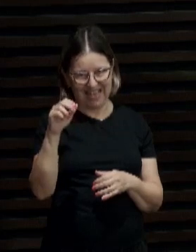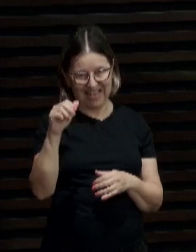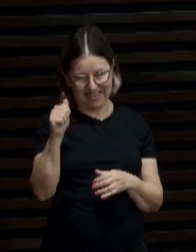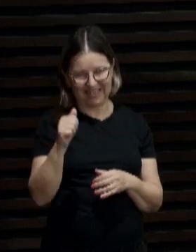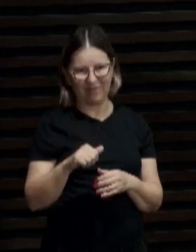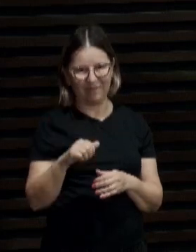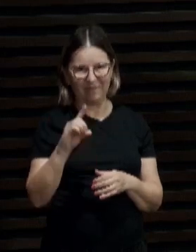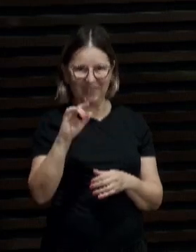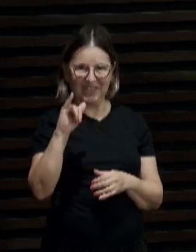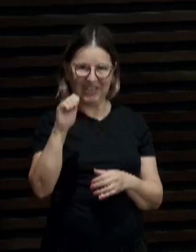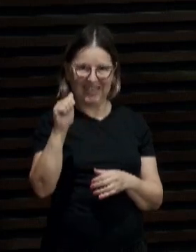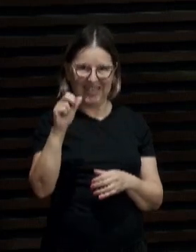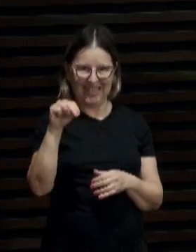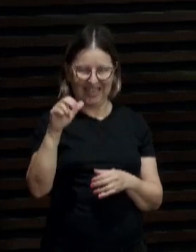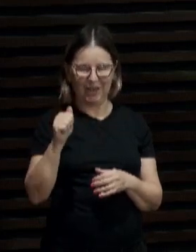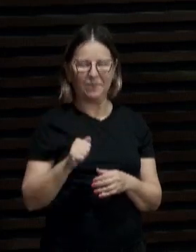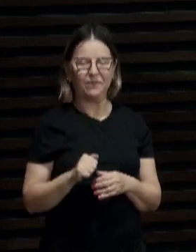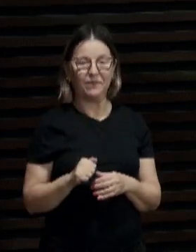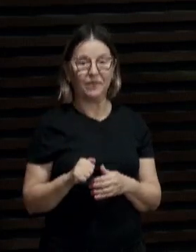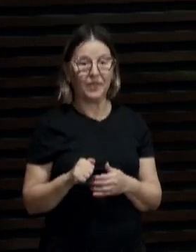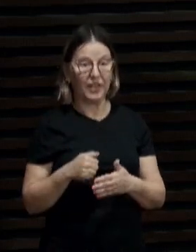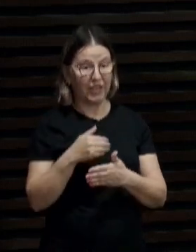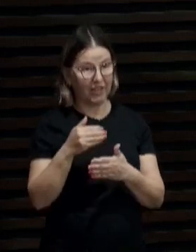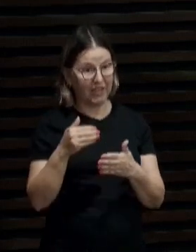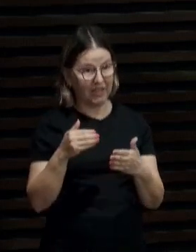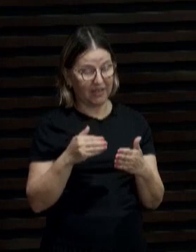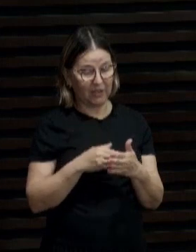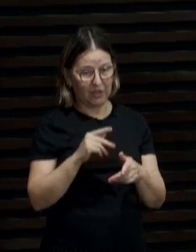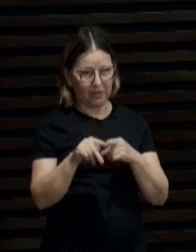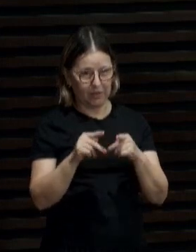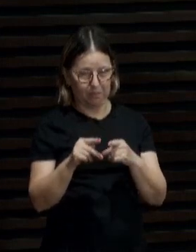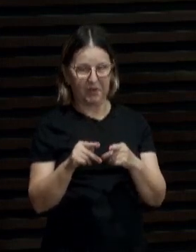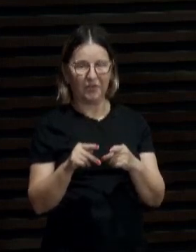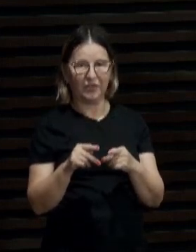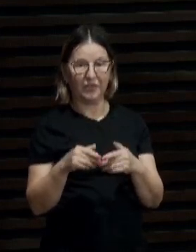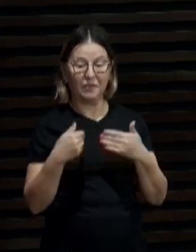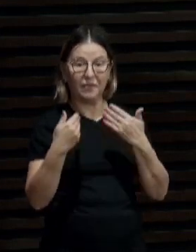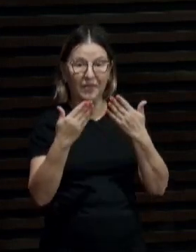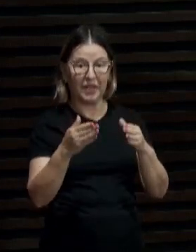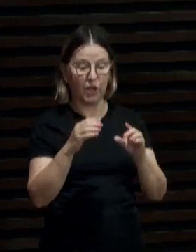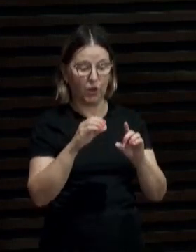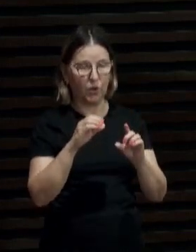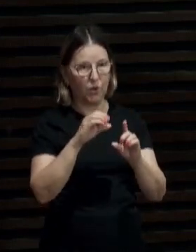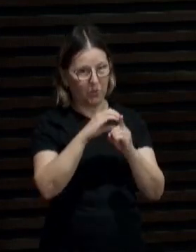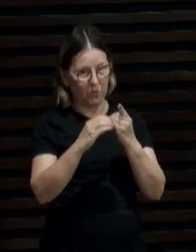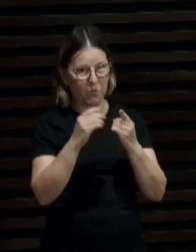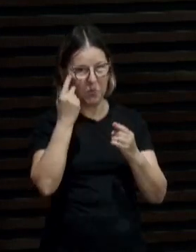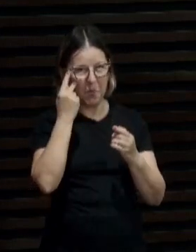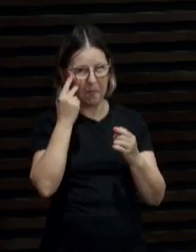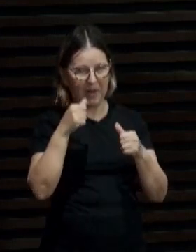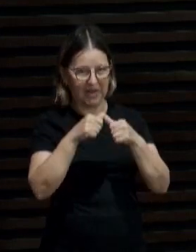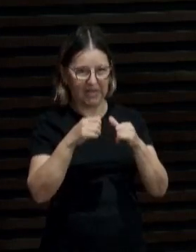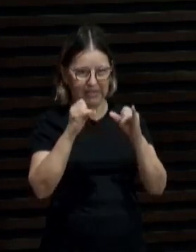girava ao redor do culto a Diana e também do culto ao deus Baco, que era o deus do vinho. Diana, então,